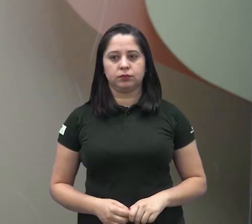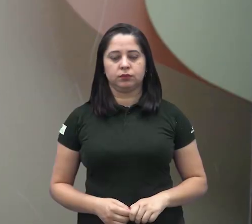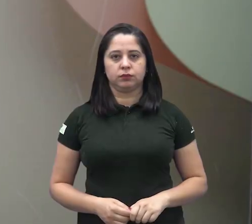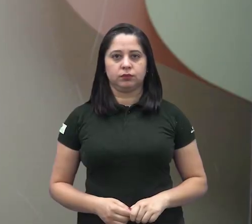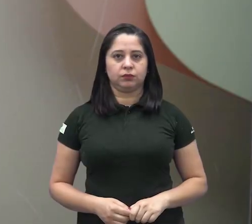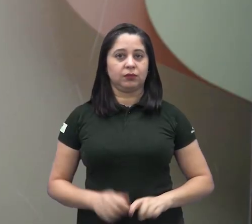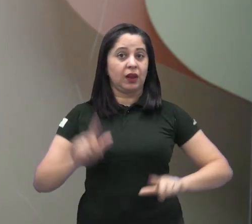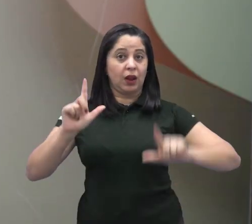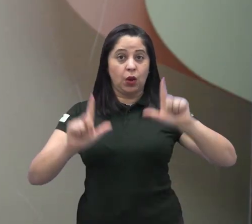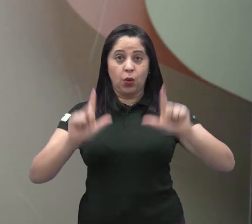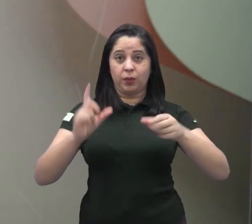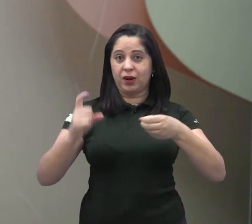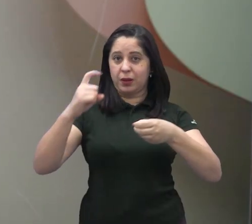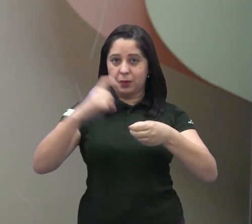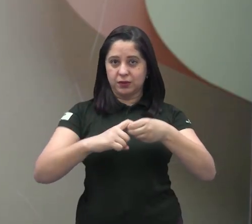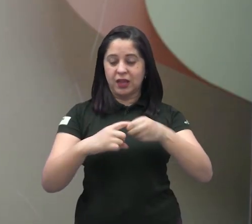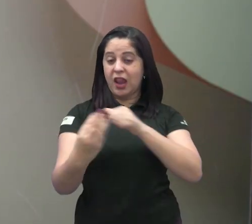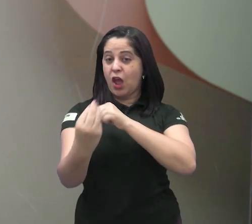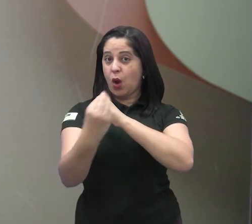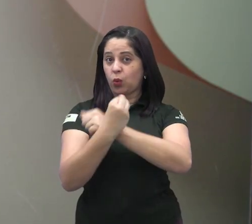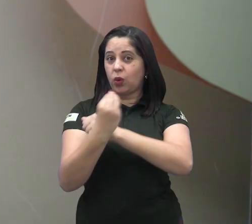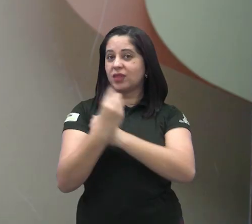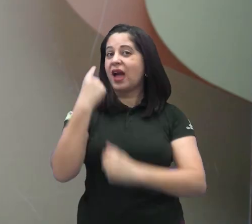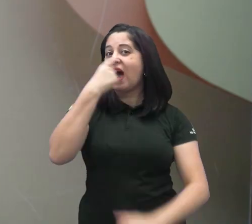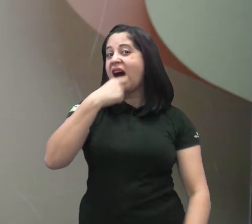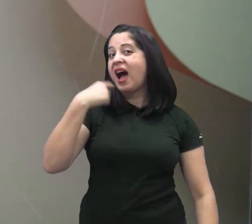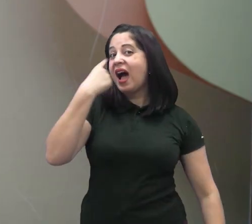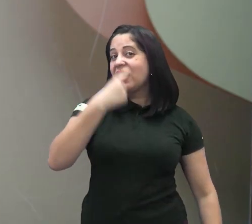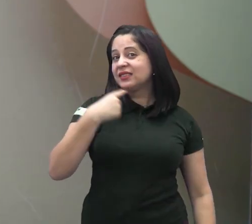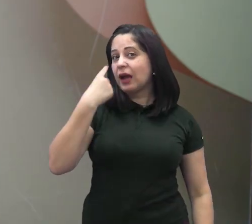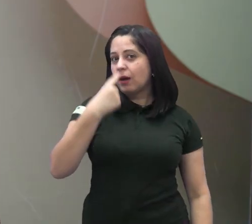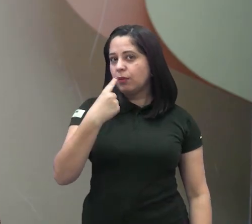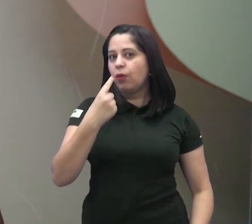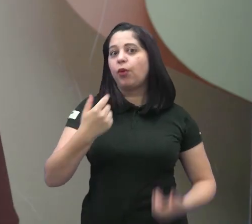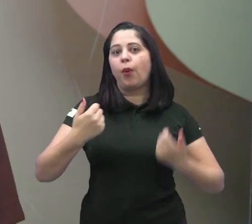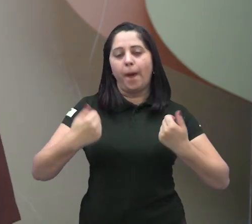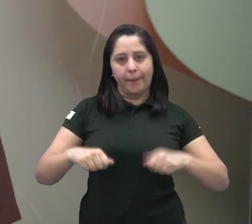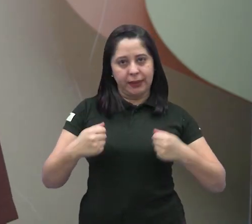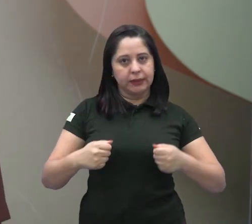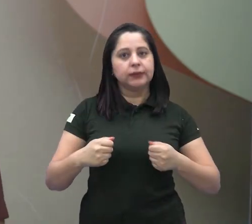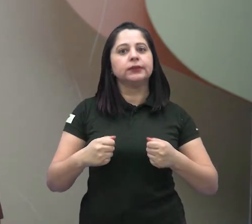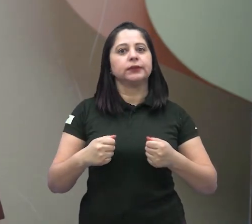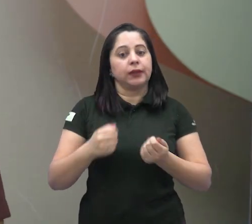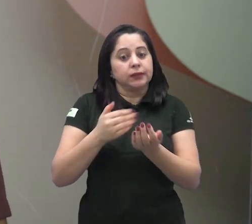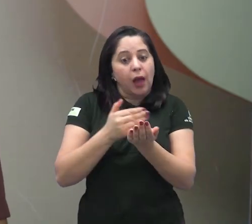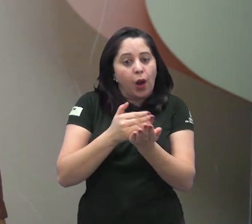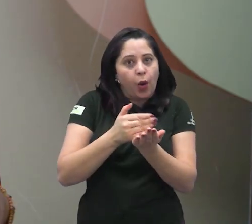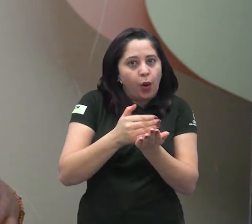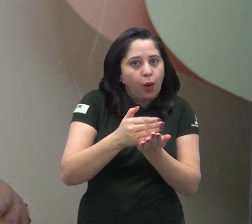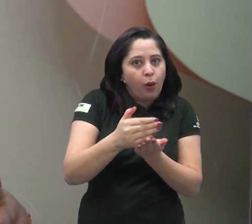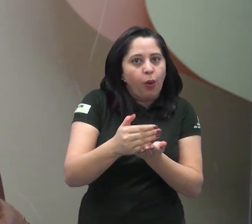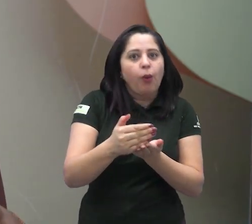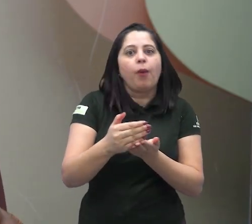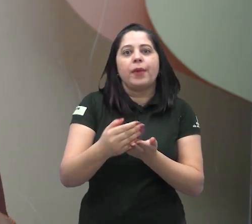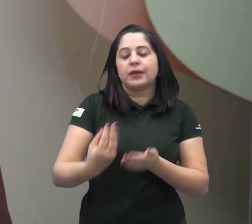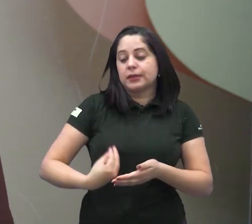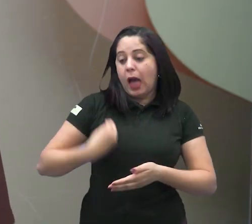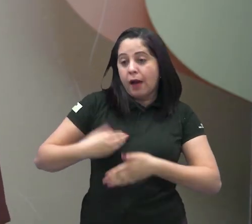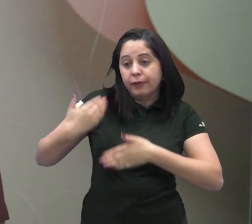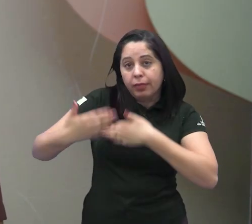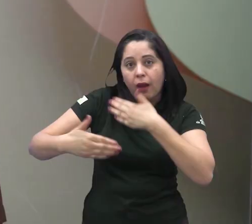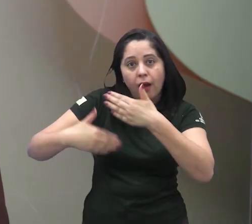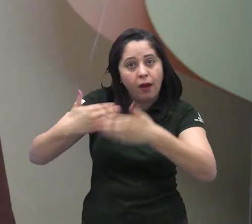Estamos de volta. Cuidar da saúde bucal é um hábito que começa dentro de casa e faz a diferença ao longo de toda a nossa